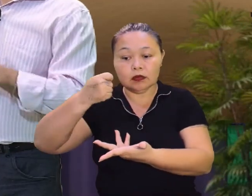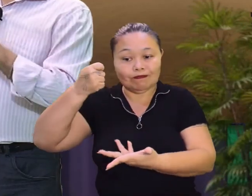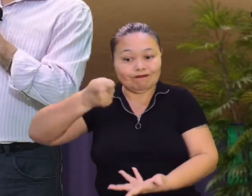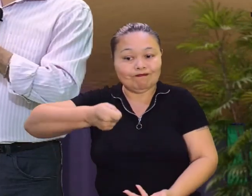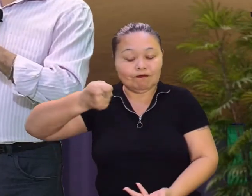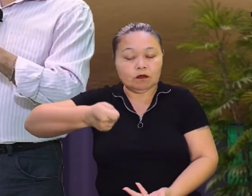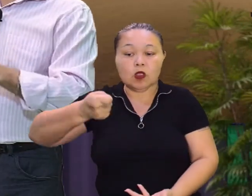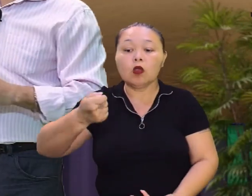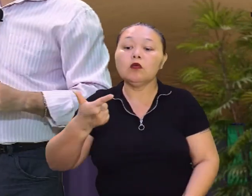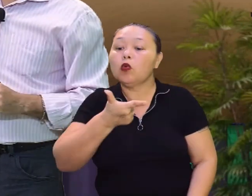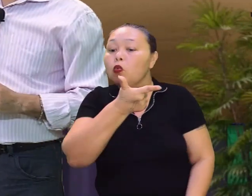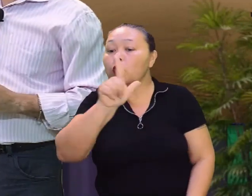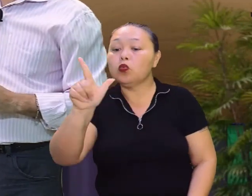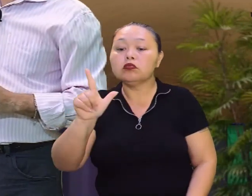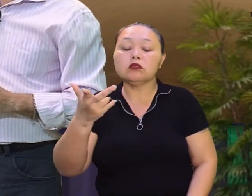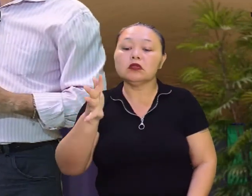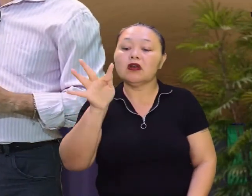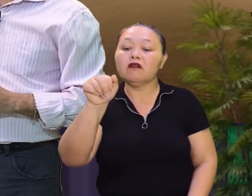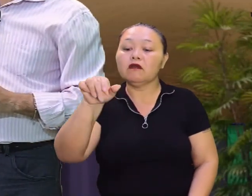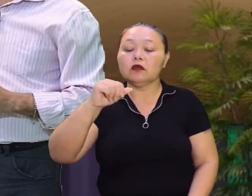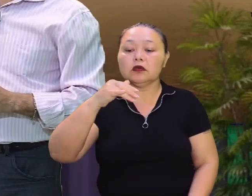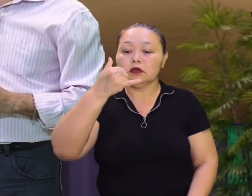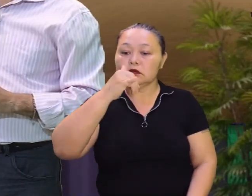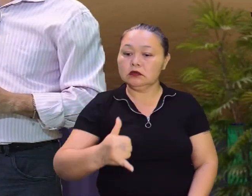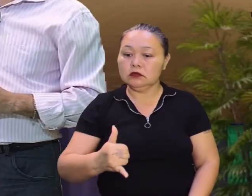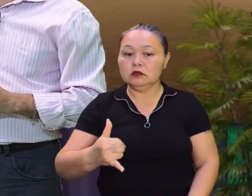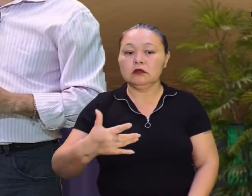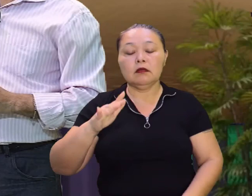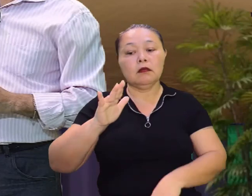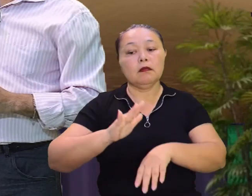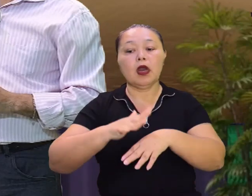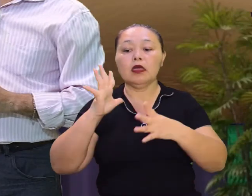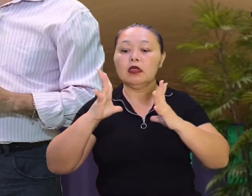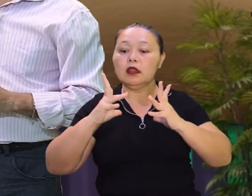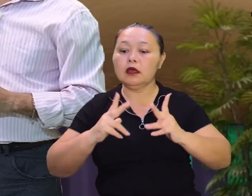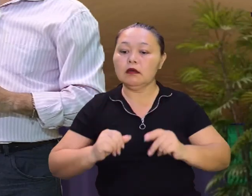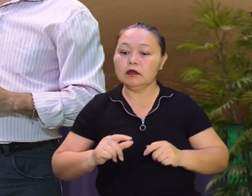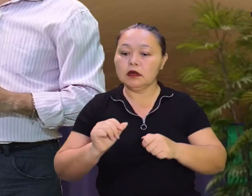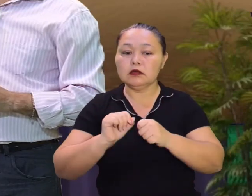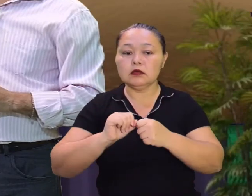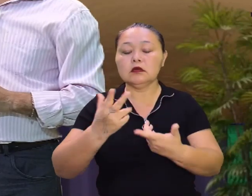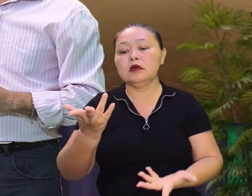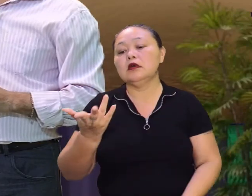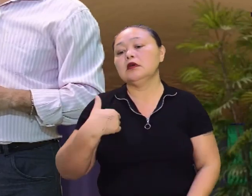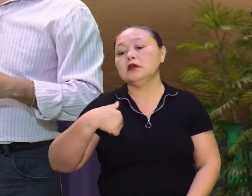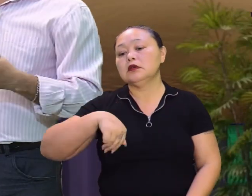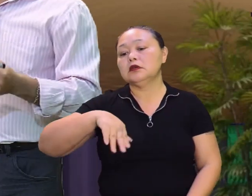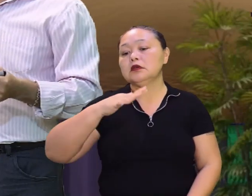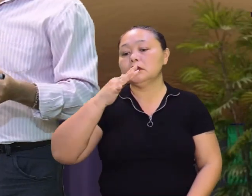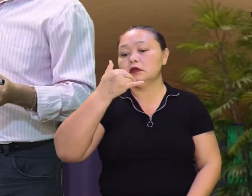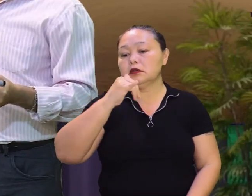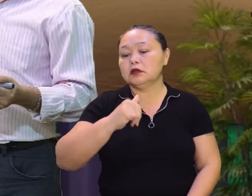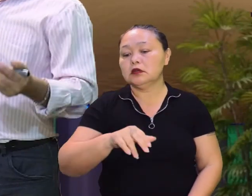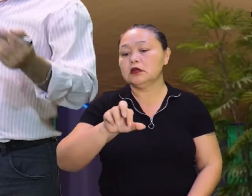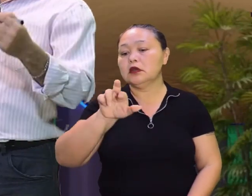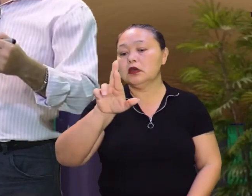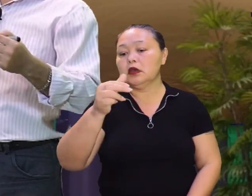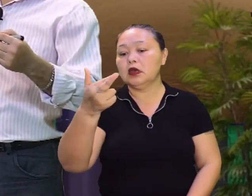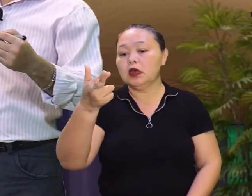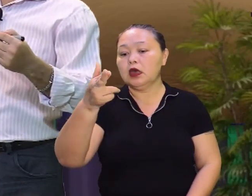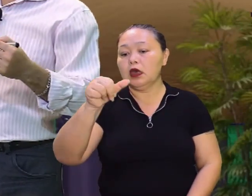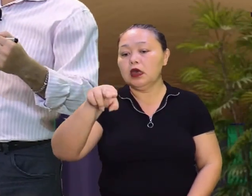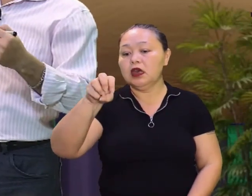por novas fontes de energia mais limpas, que são as energias renováveis. Só lembrando que um dos